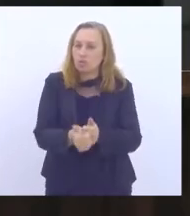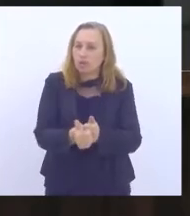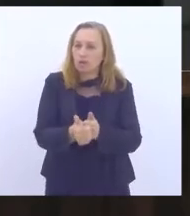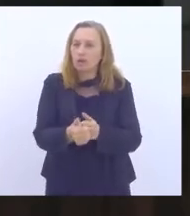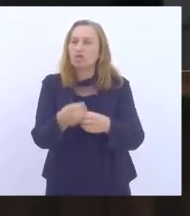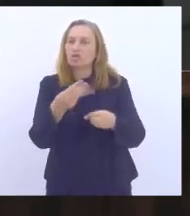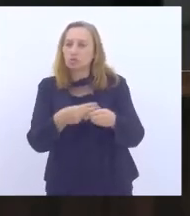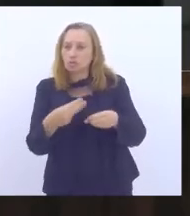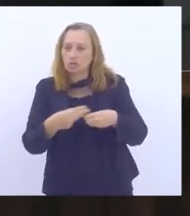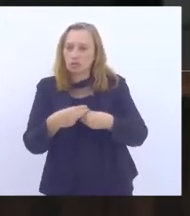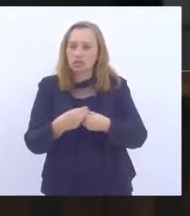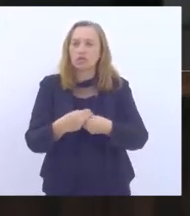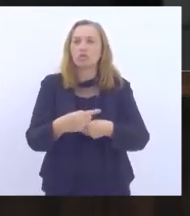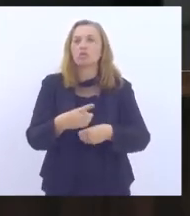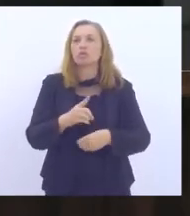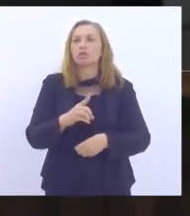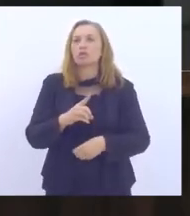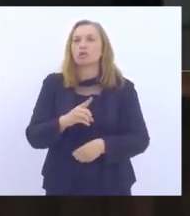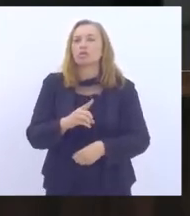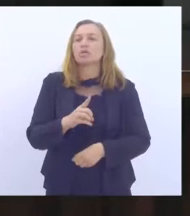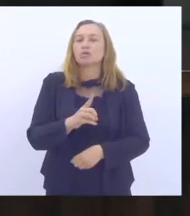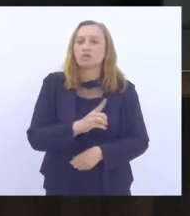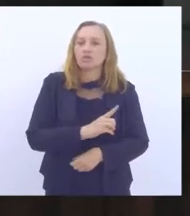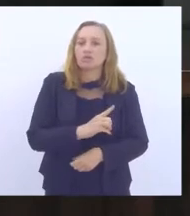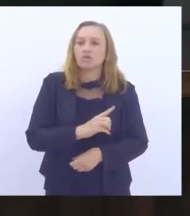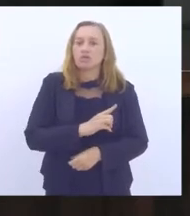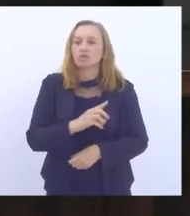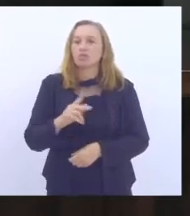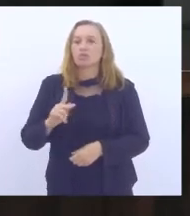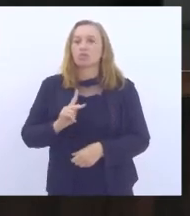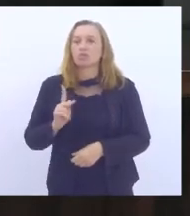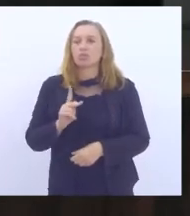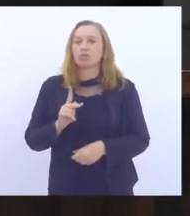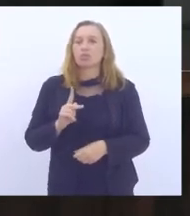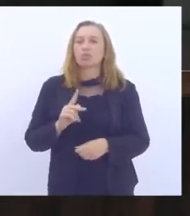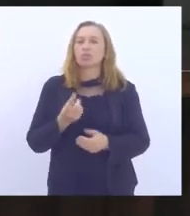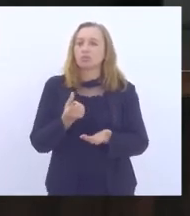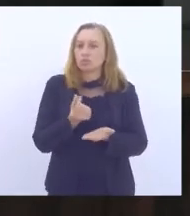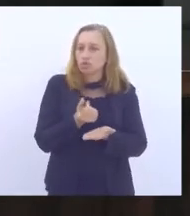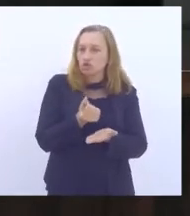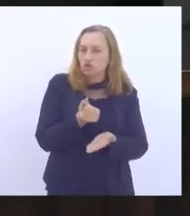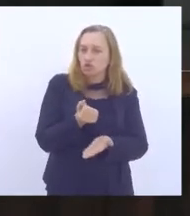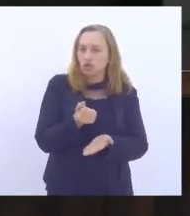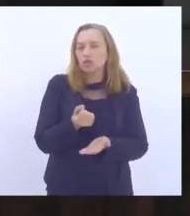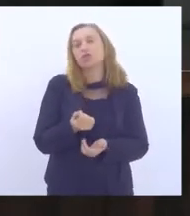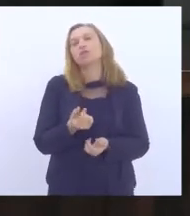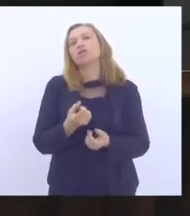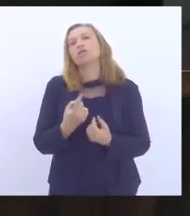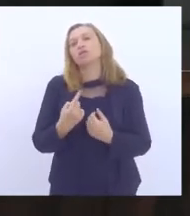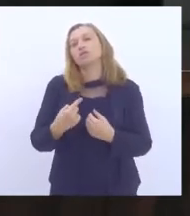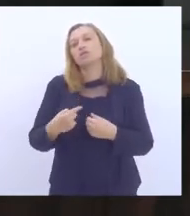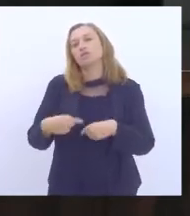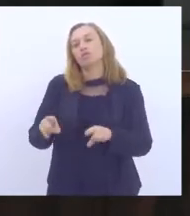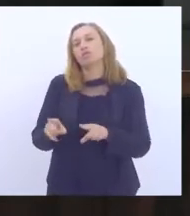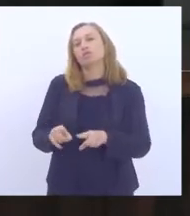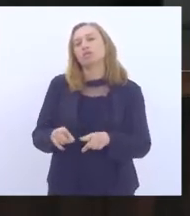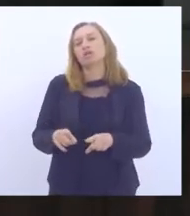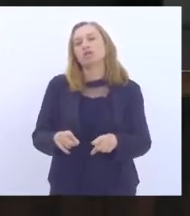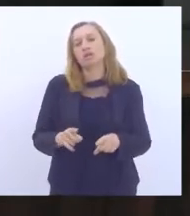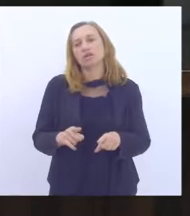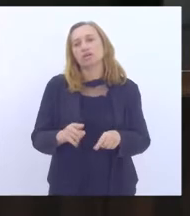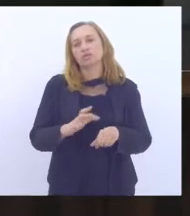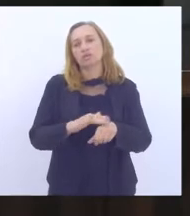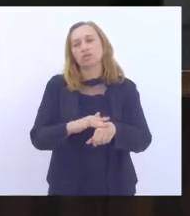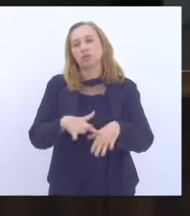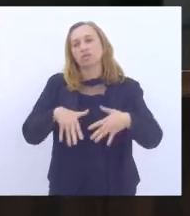Defensores do Ministério Público da aplicação dos recursos e do enfrentamento da tuberculose